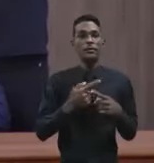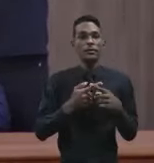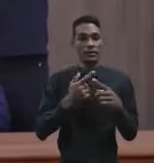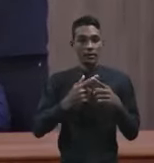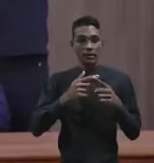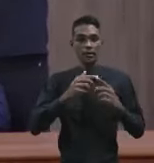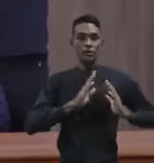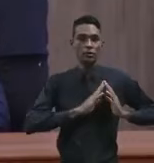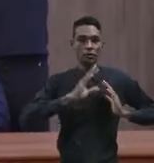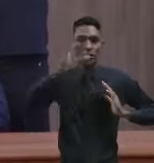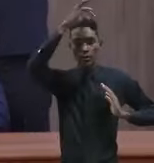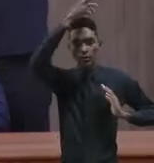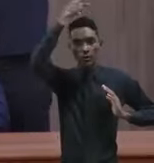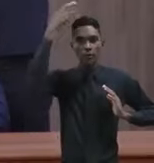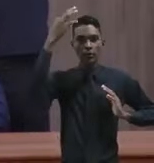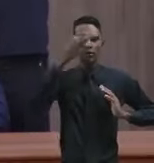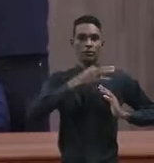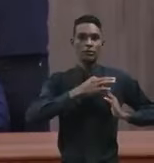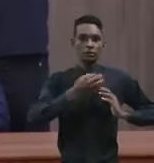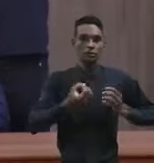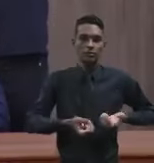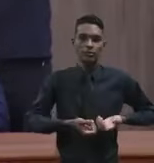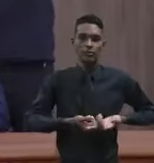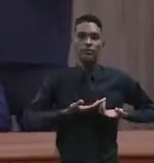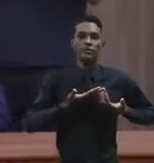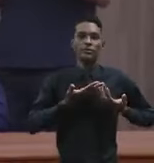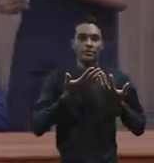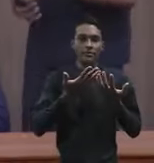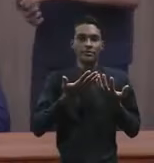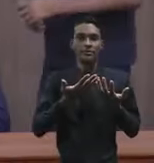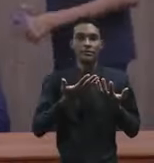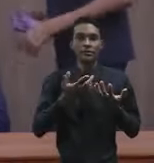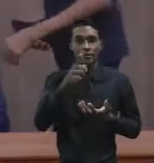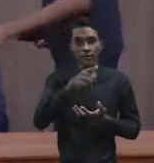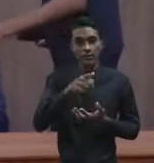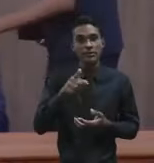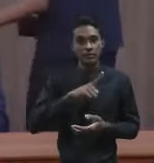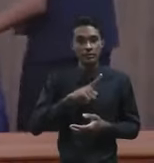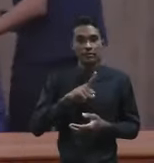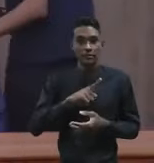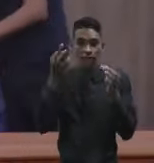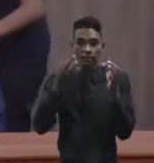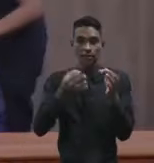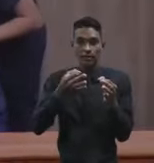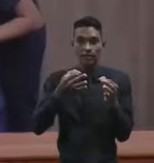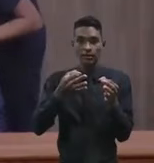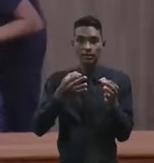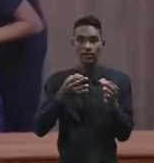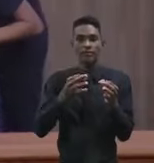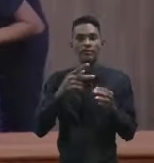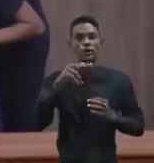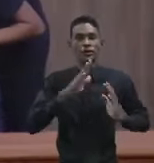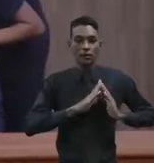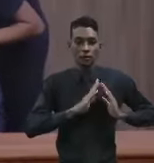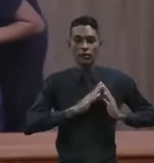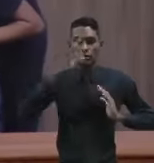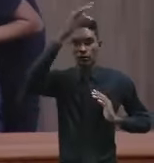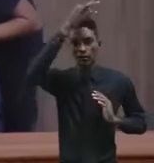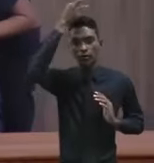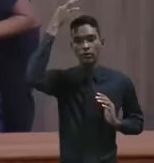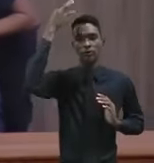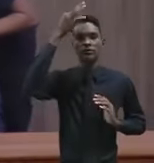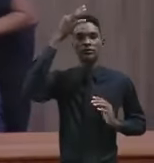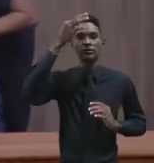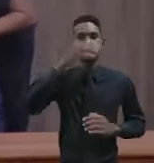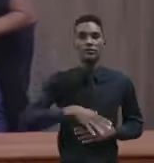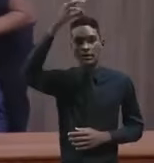move dentro de você. Só quem tem essa certeza. Eita, diga para o teu irmão que está ao teu lado, o Espírito Santo está mexendo contigo,